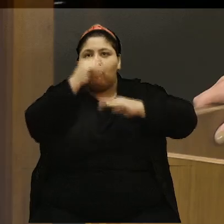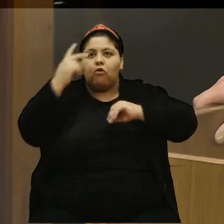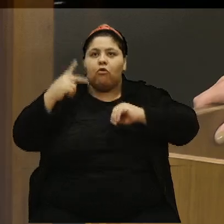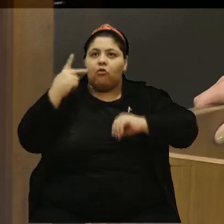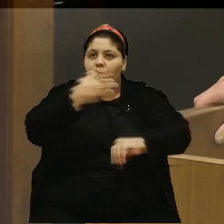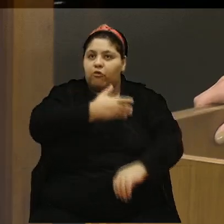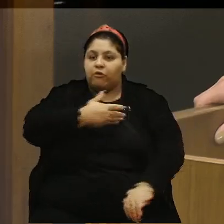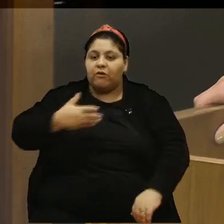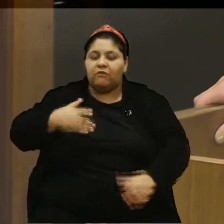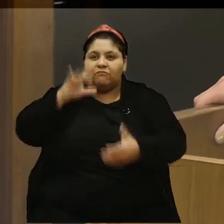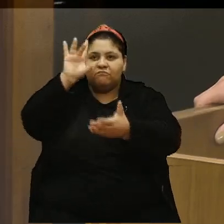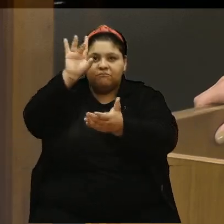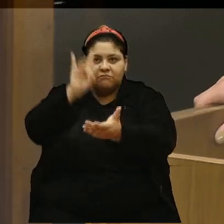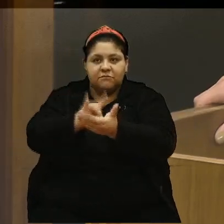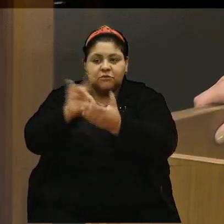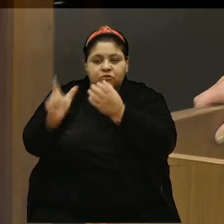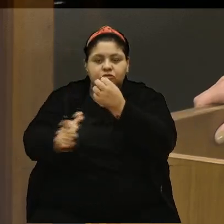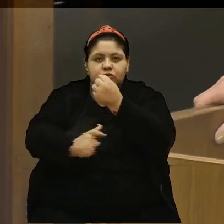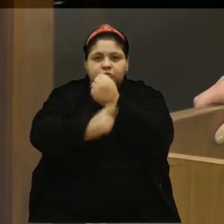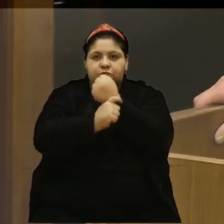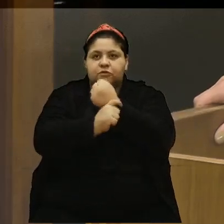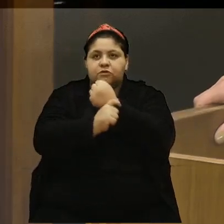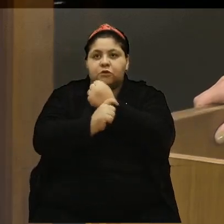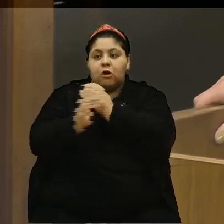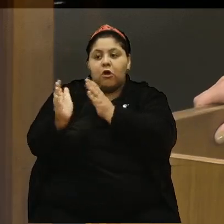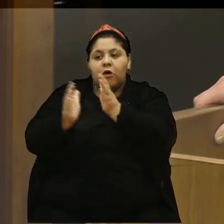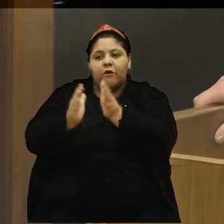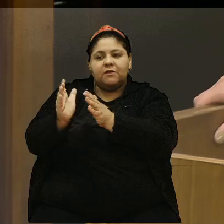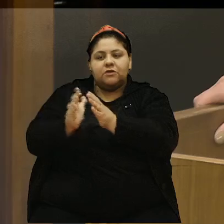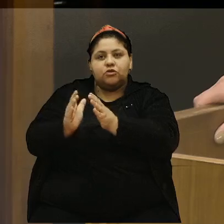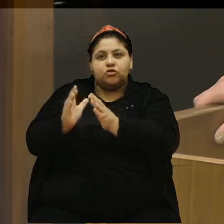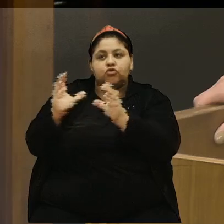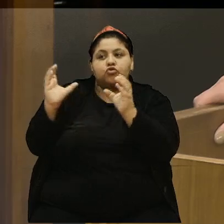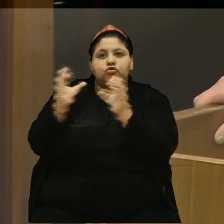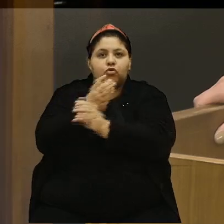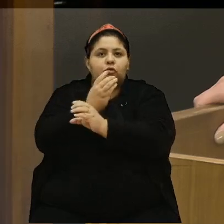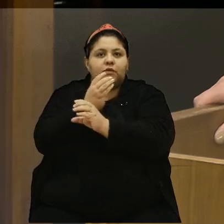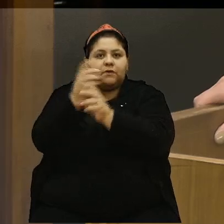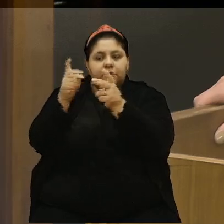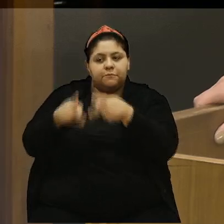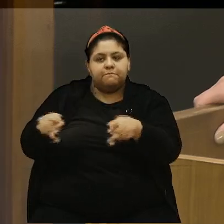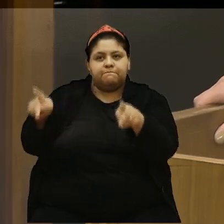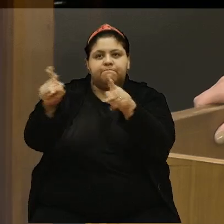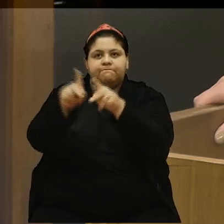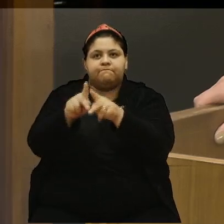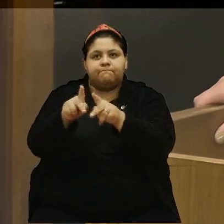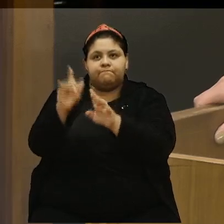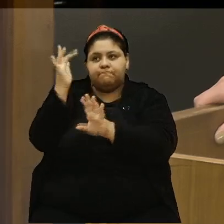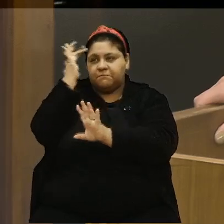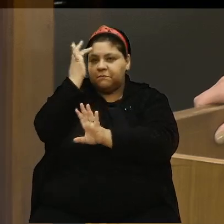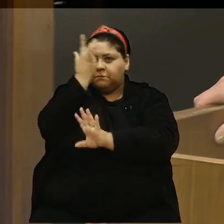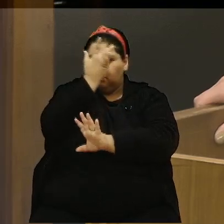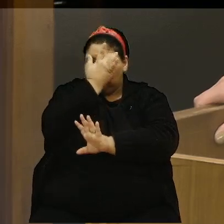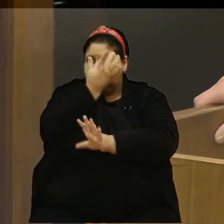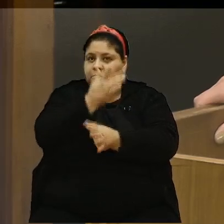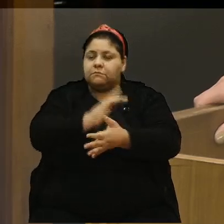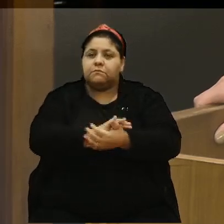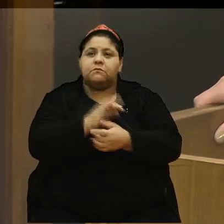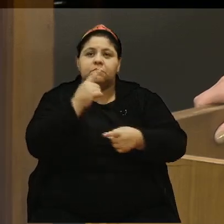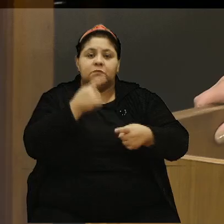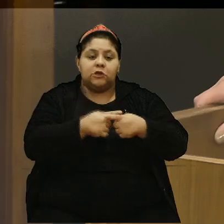públicas efetivas que garantam um acesso pleno da população à saúde mental.